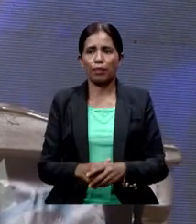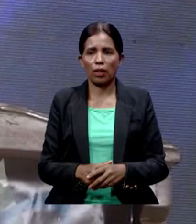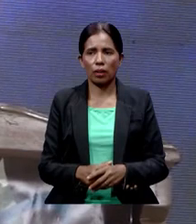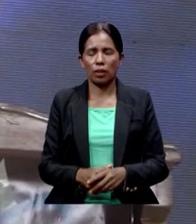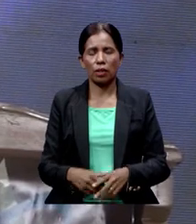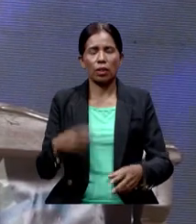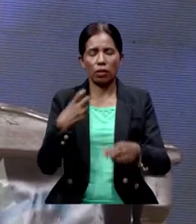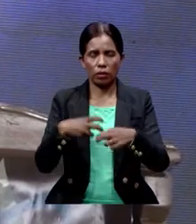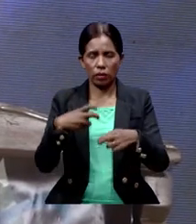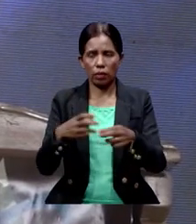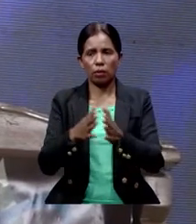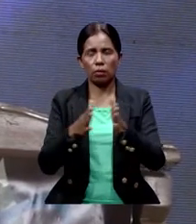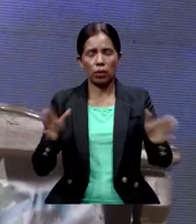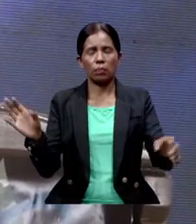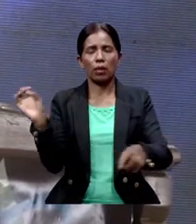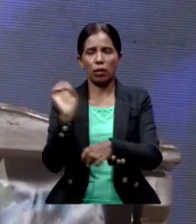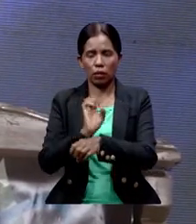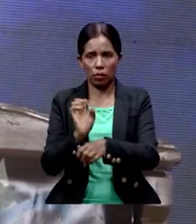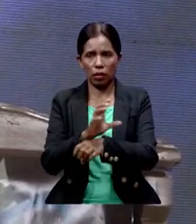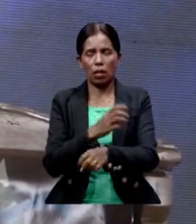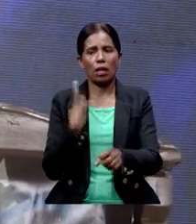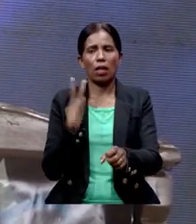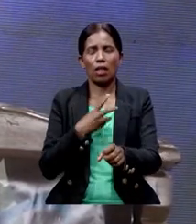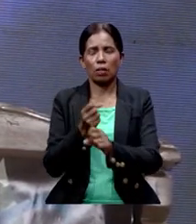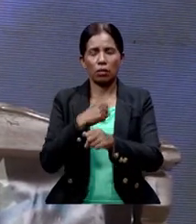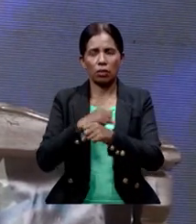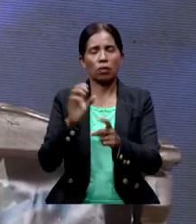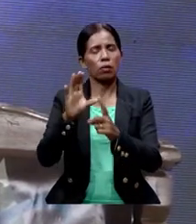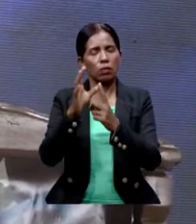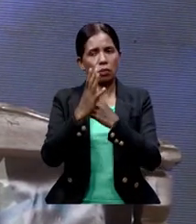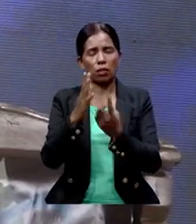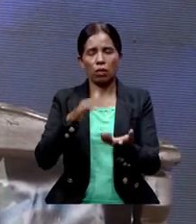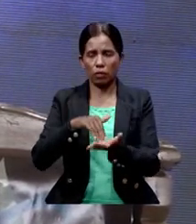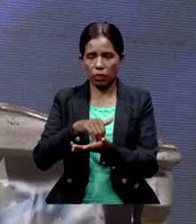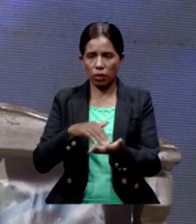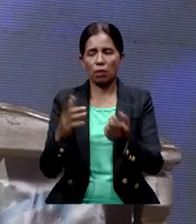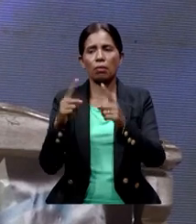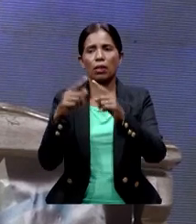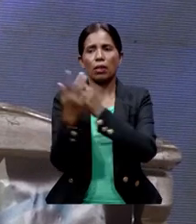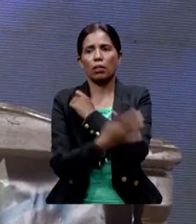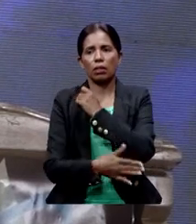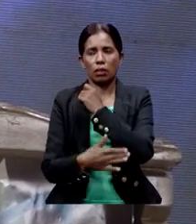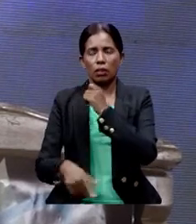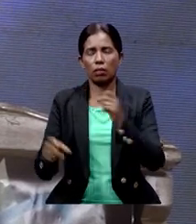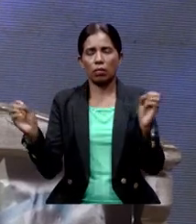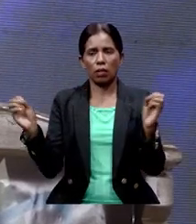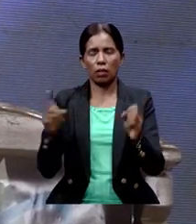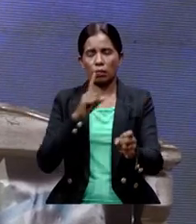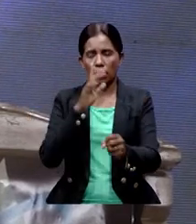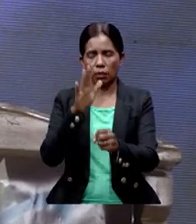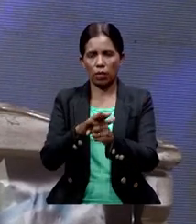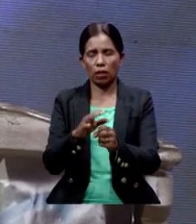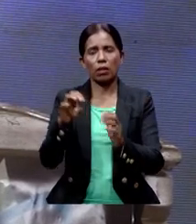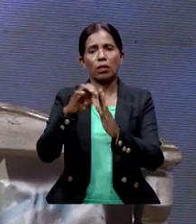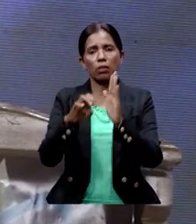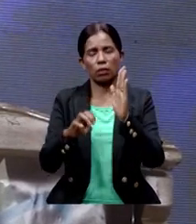miasa, bayi autonomia, halu ita niya kultura fraku liu, ba Railaran, no compromete ita niya institusyon